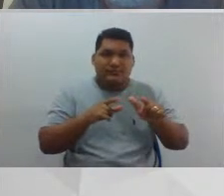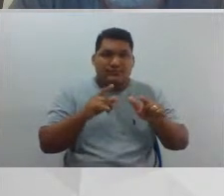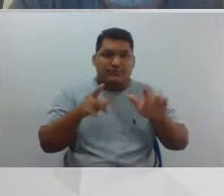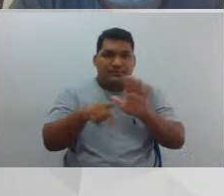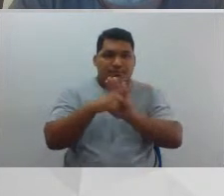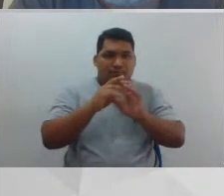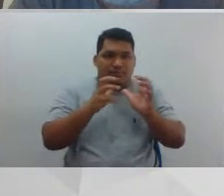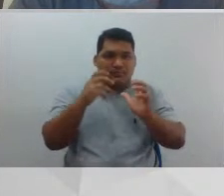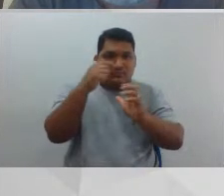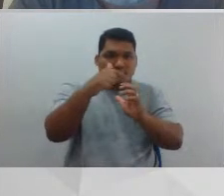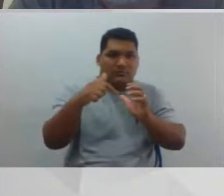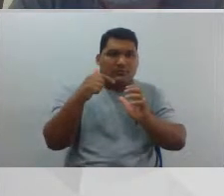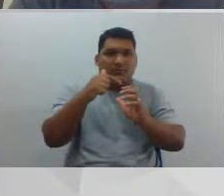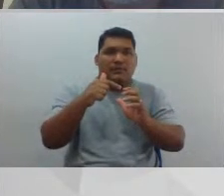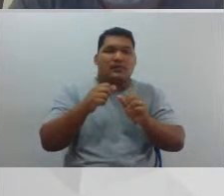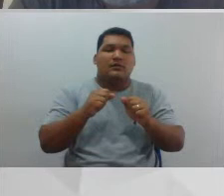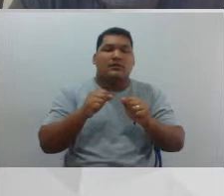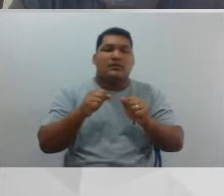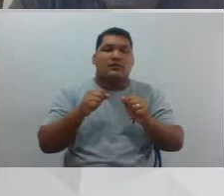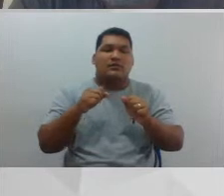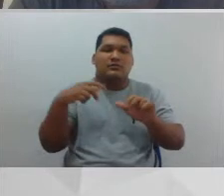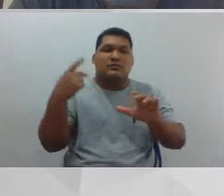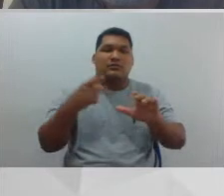mas principalmente nela.